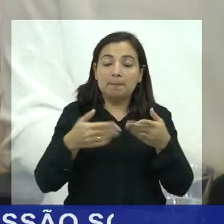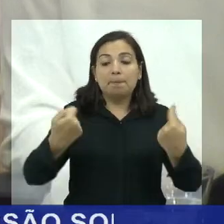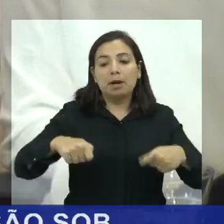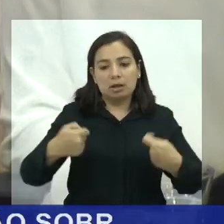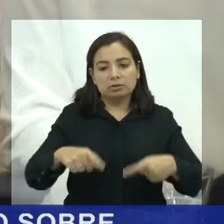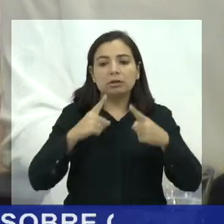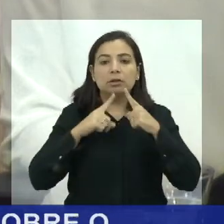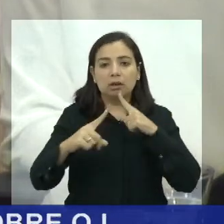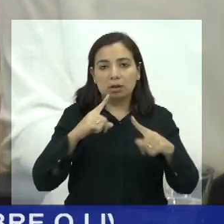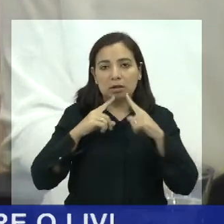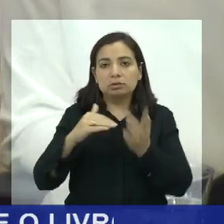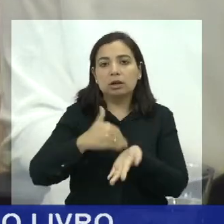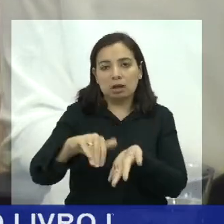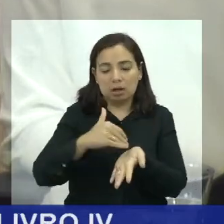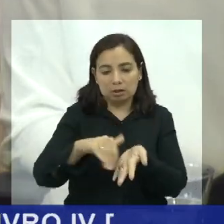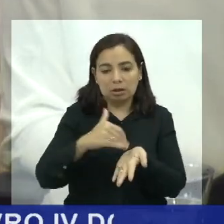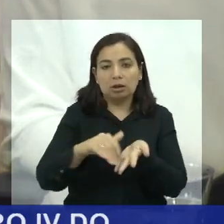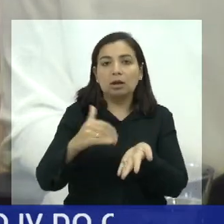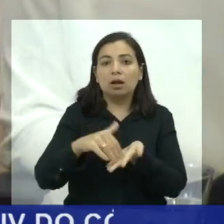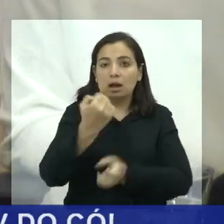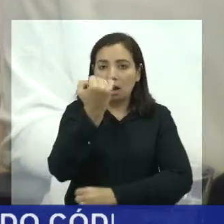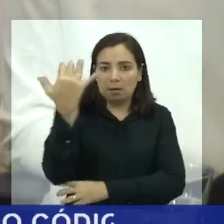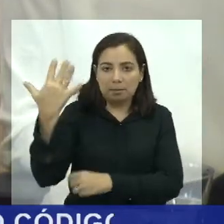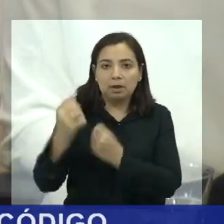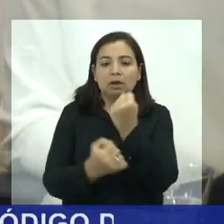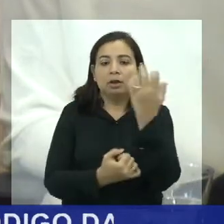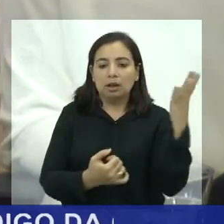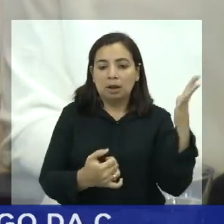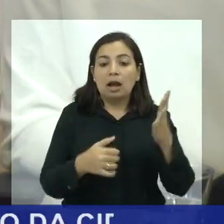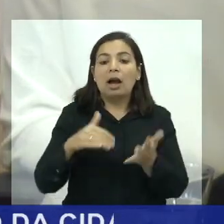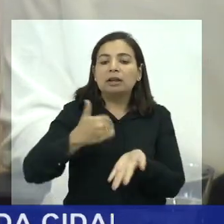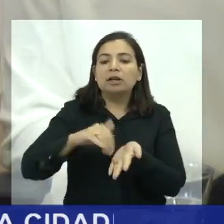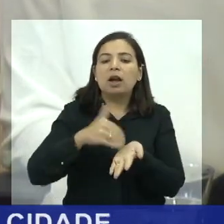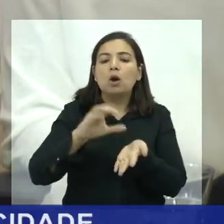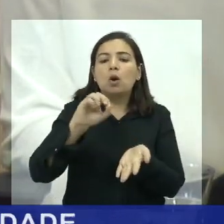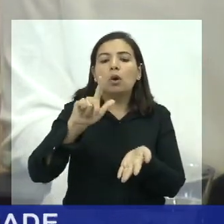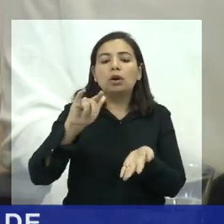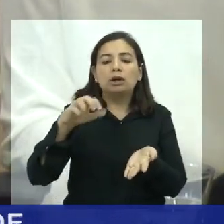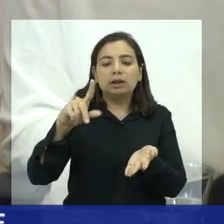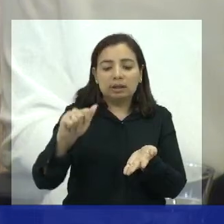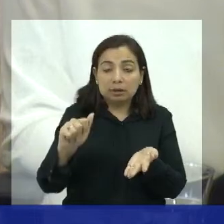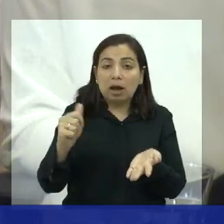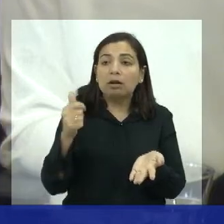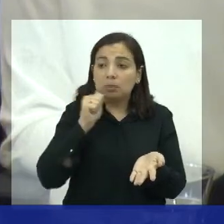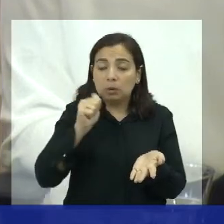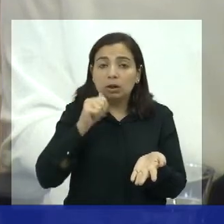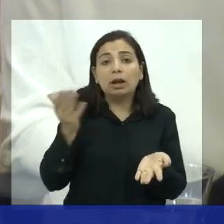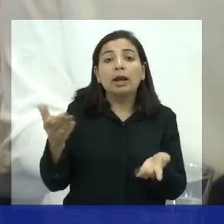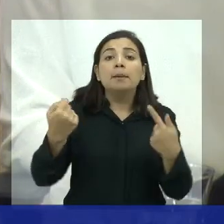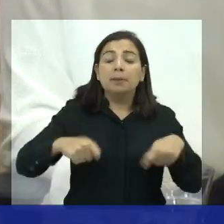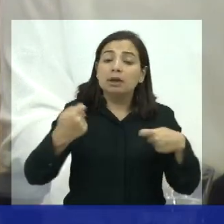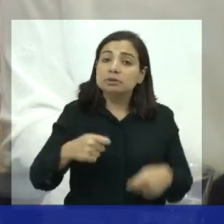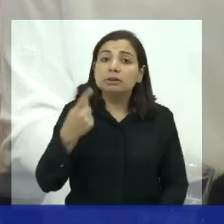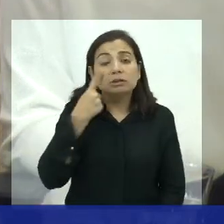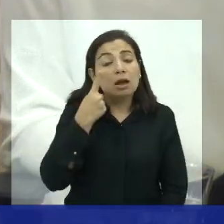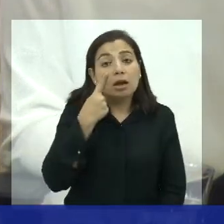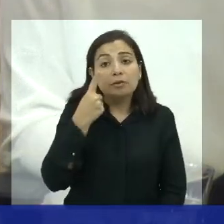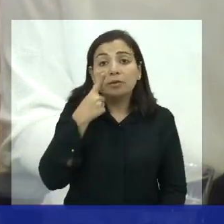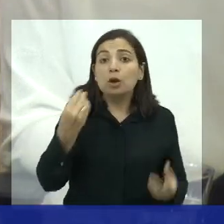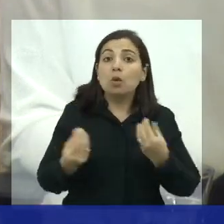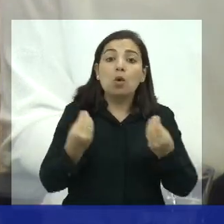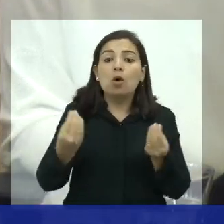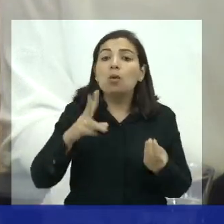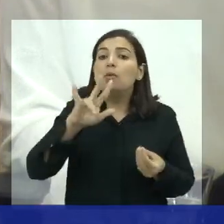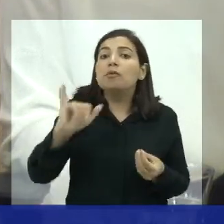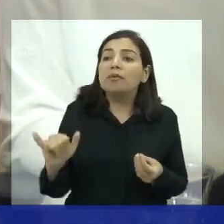dialogado com a Secretaria de Habitação, através da secretária, a Olinda, para ver de que forma que você vai